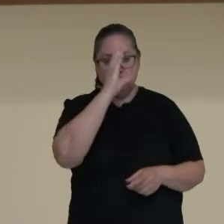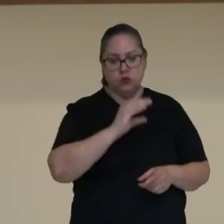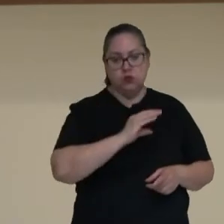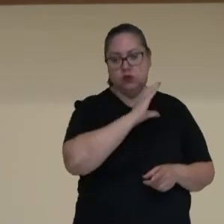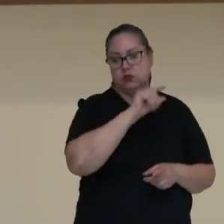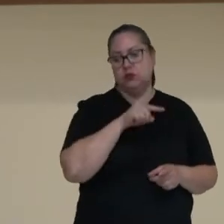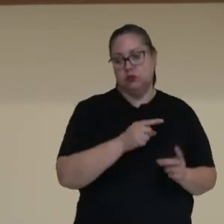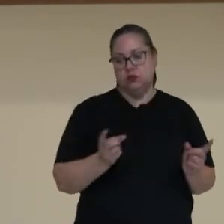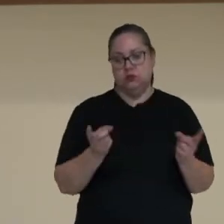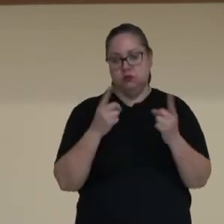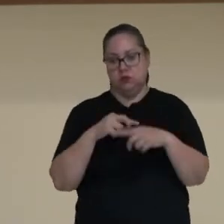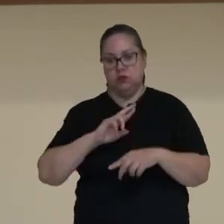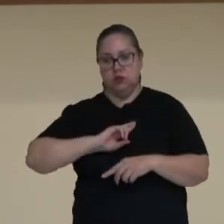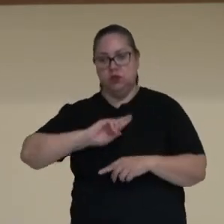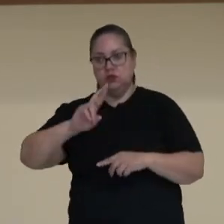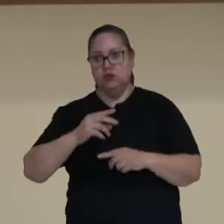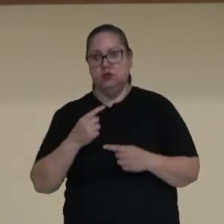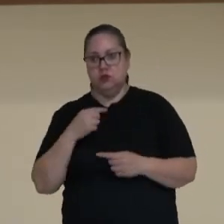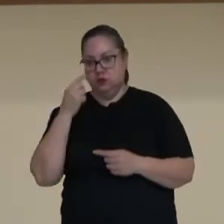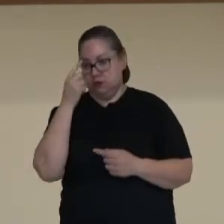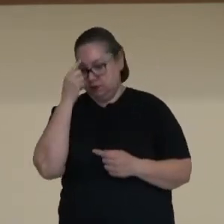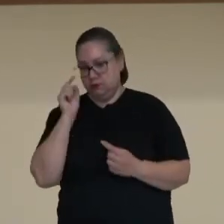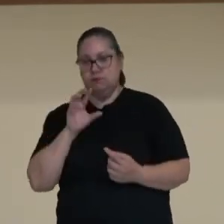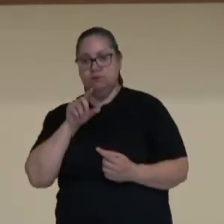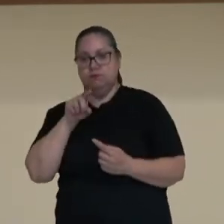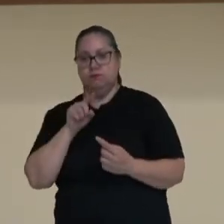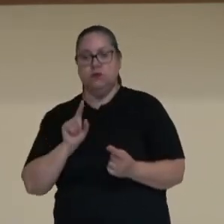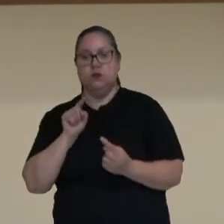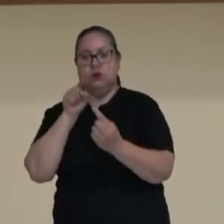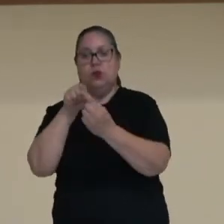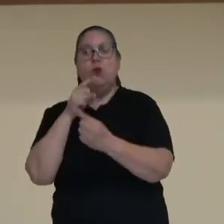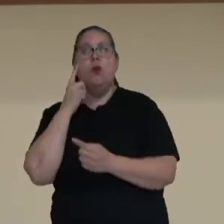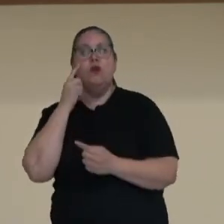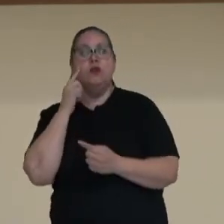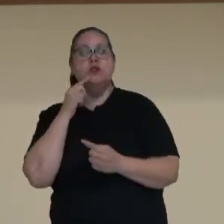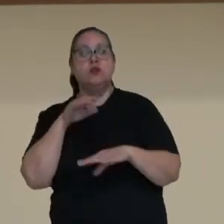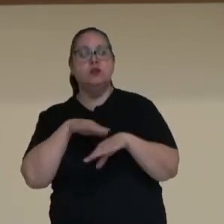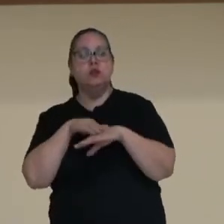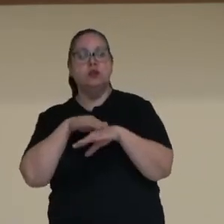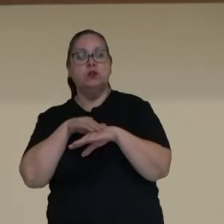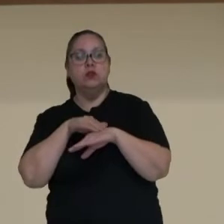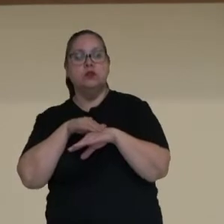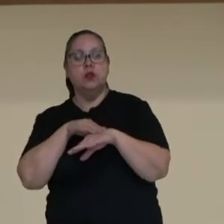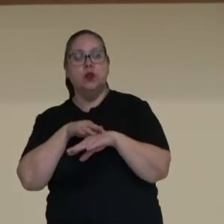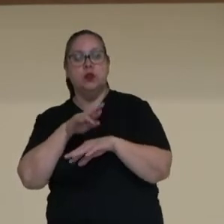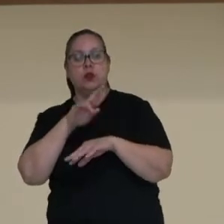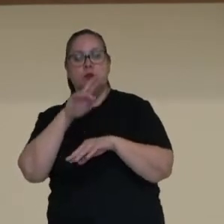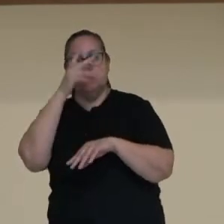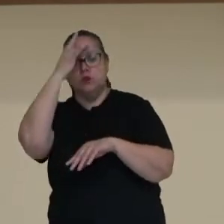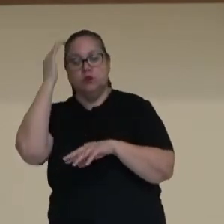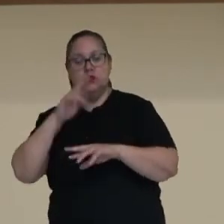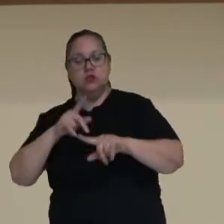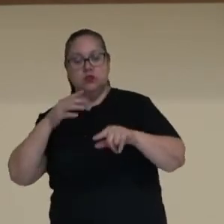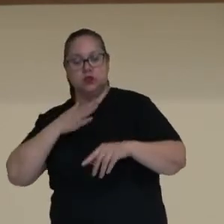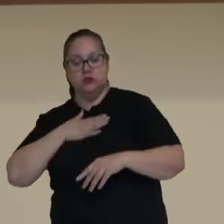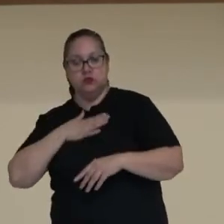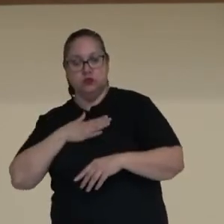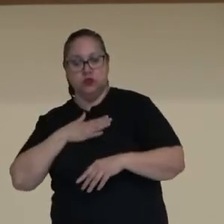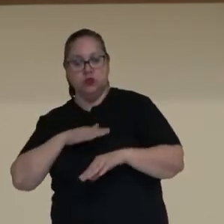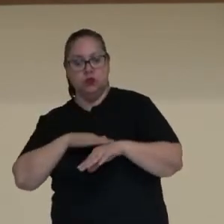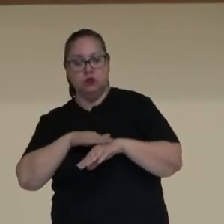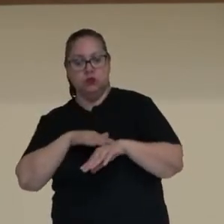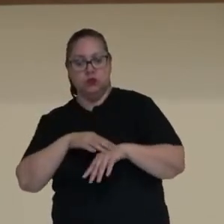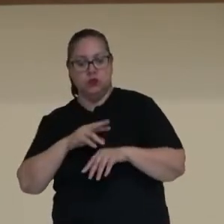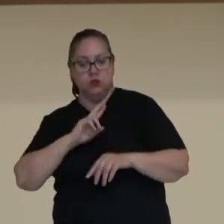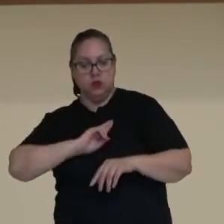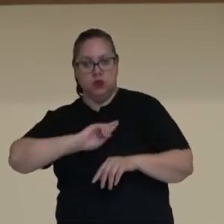debates entre religiões, porque essa era a intenção, né? Veja, eu quero conversar com uma pessoa diferente de mim, quero conversar com uma pessoa que tem